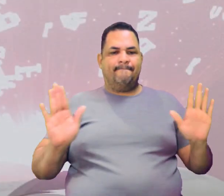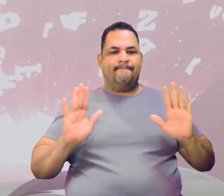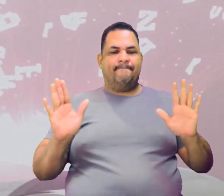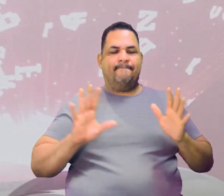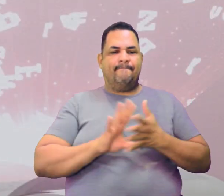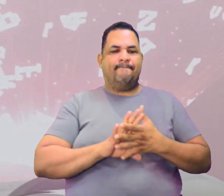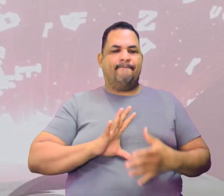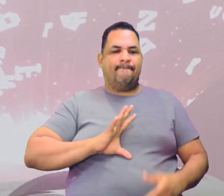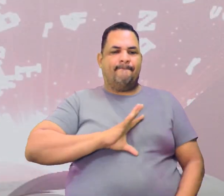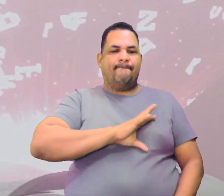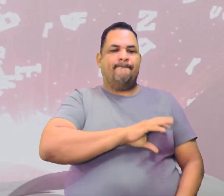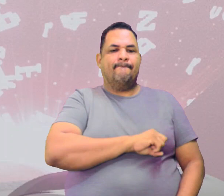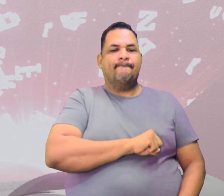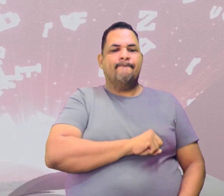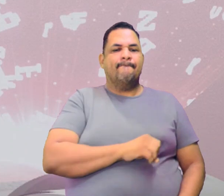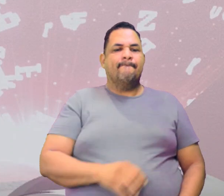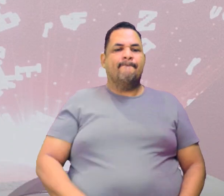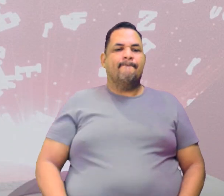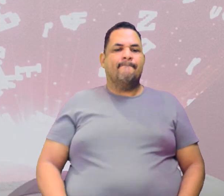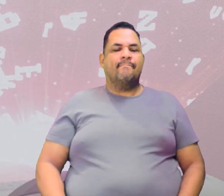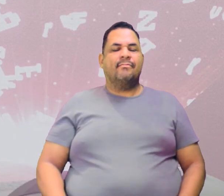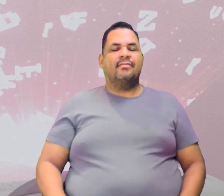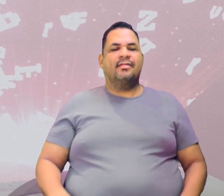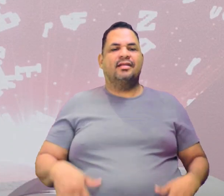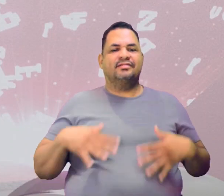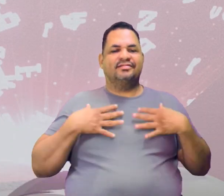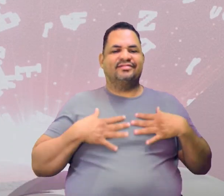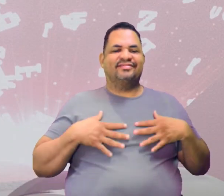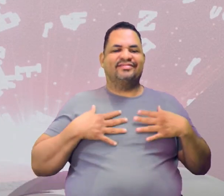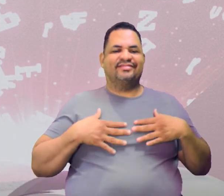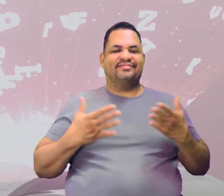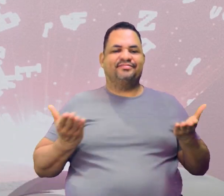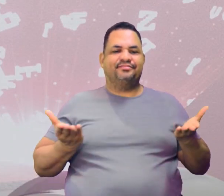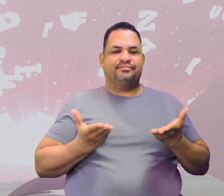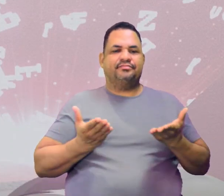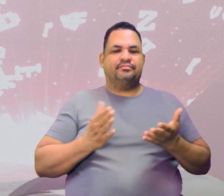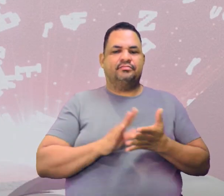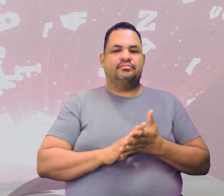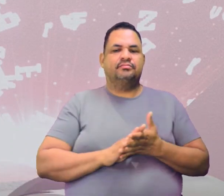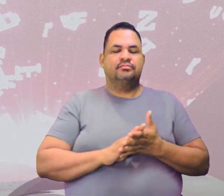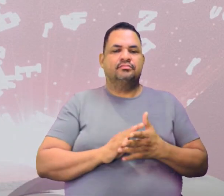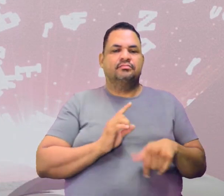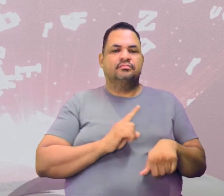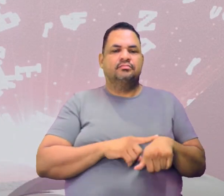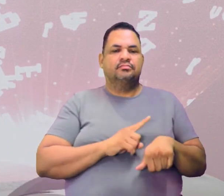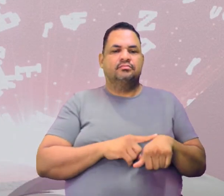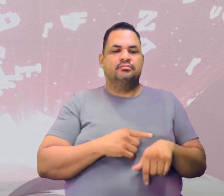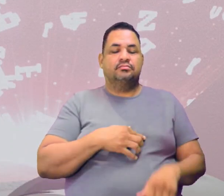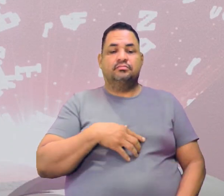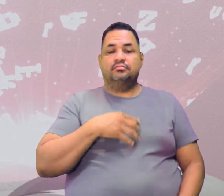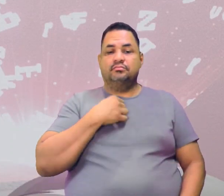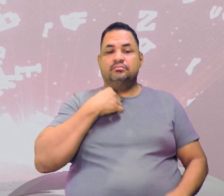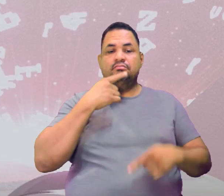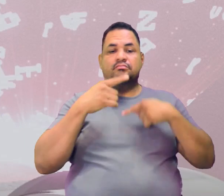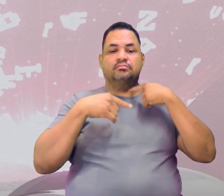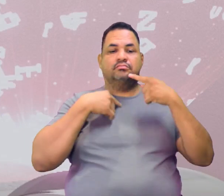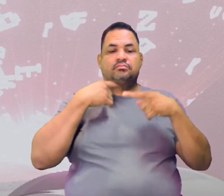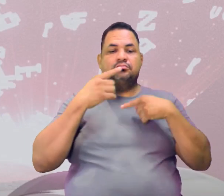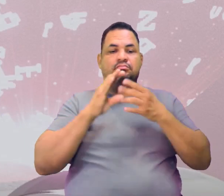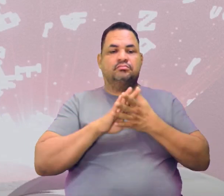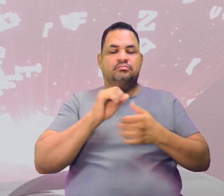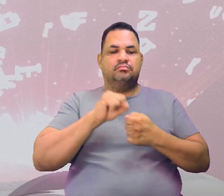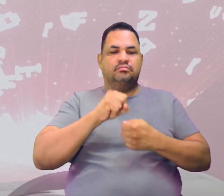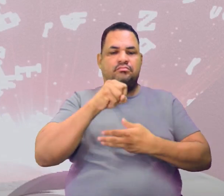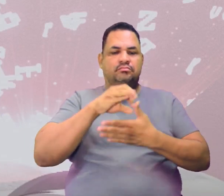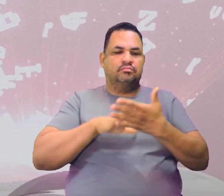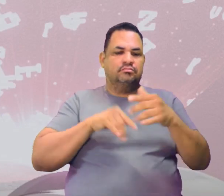Olá, amadinhos! Já descansaram um pouquinho? Agora vamos lá para o nosso momento tirando dúvidas, resolução